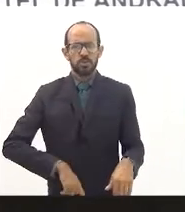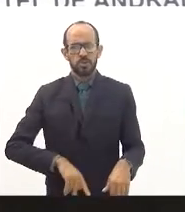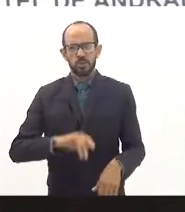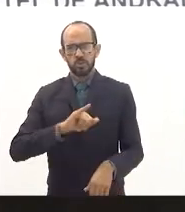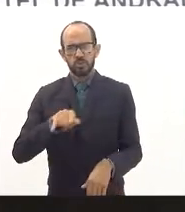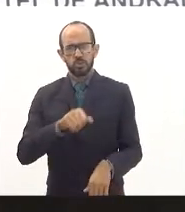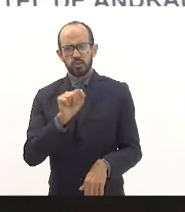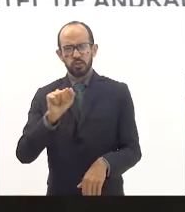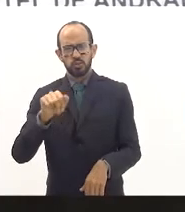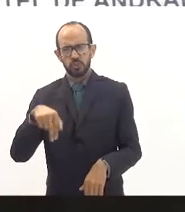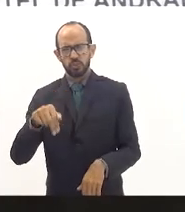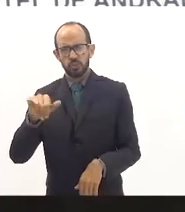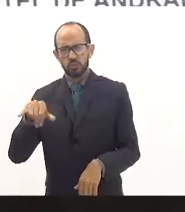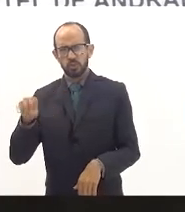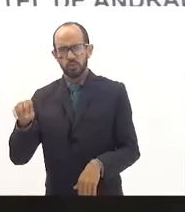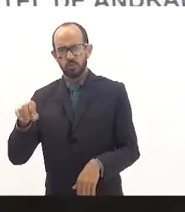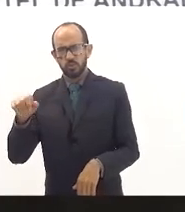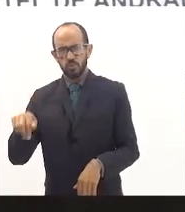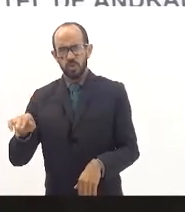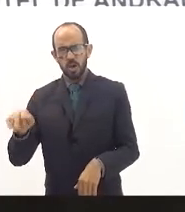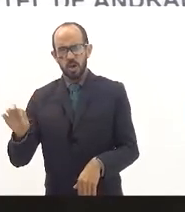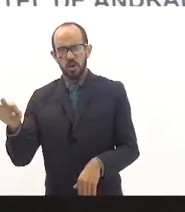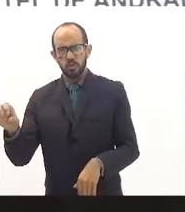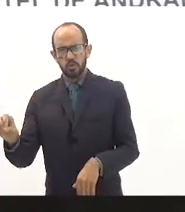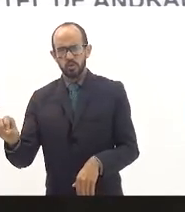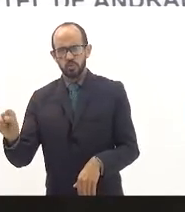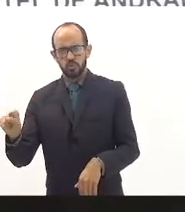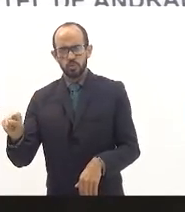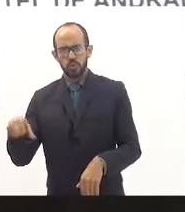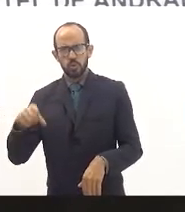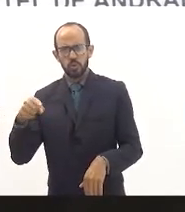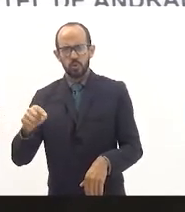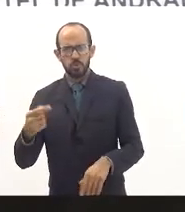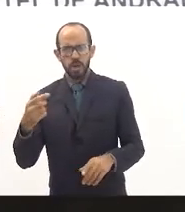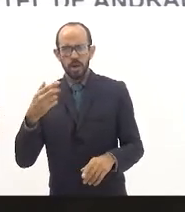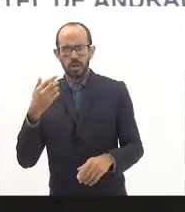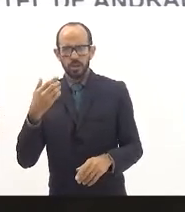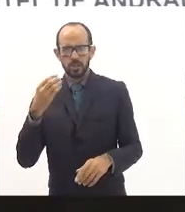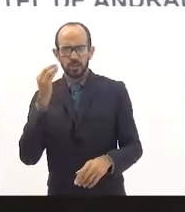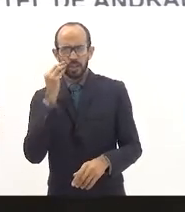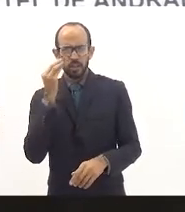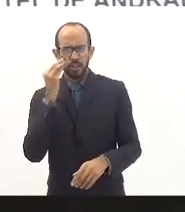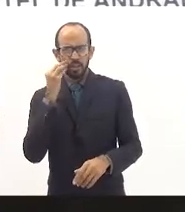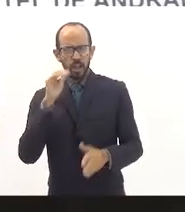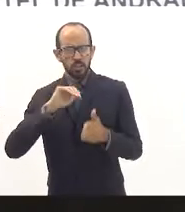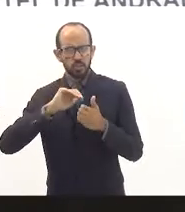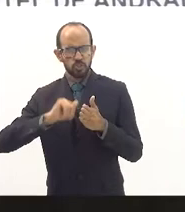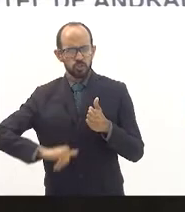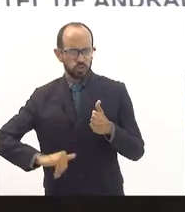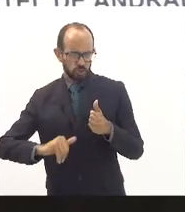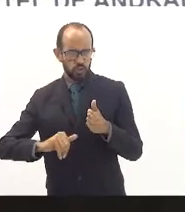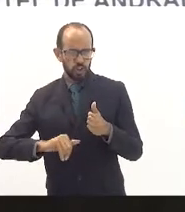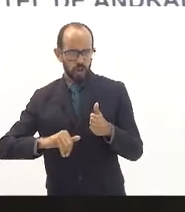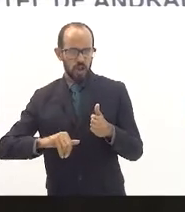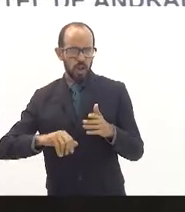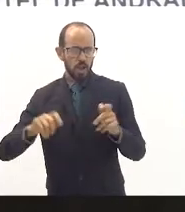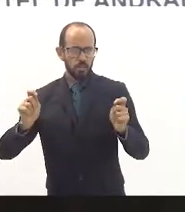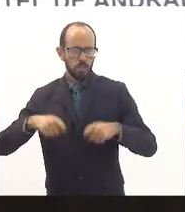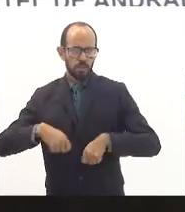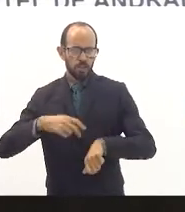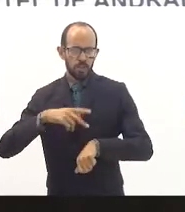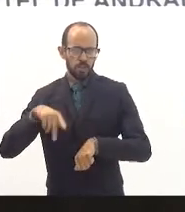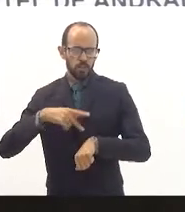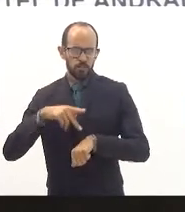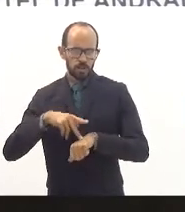com o falso argumento de combater a comunização do país. Por sua vez, os